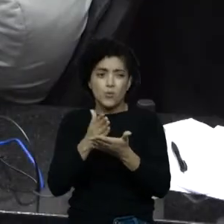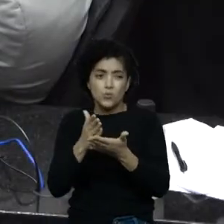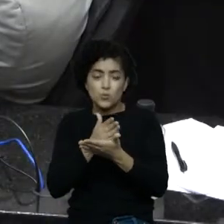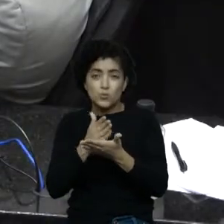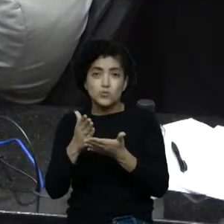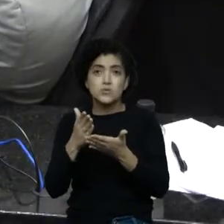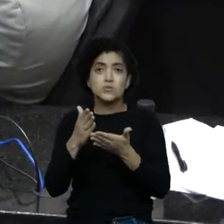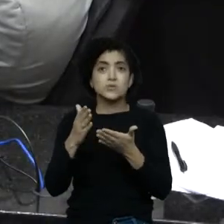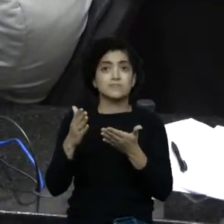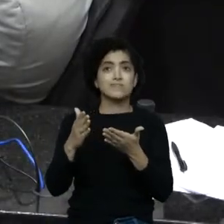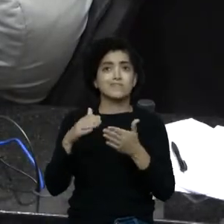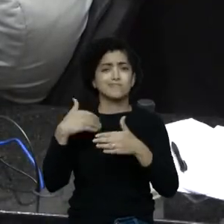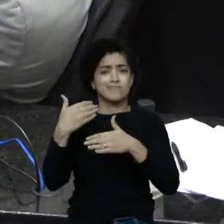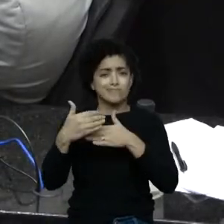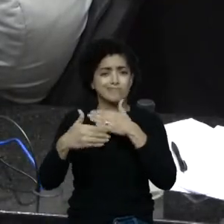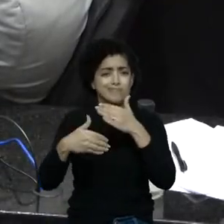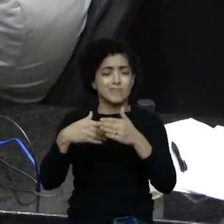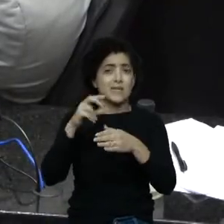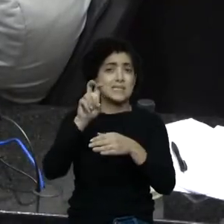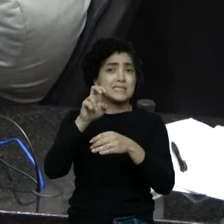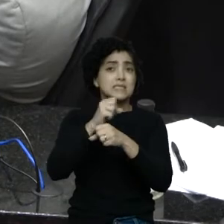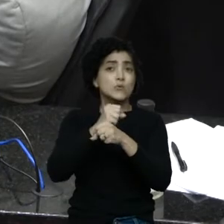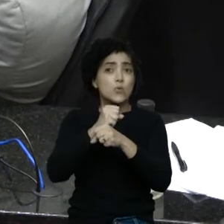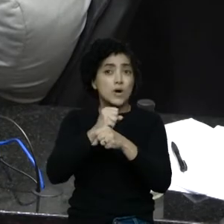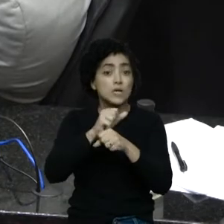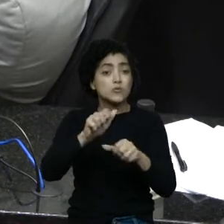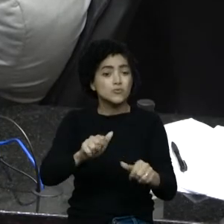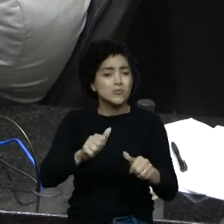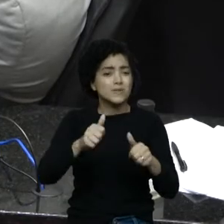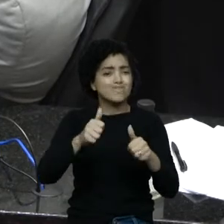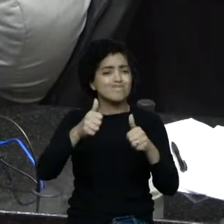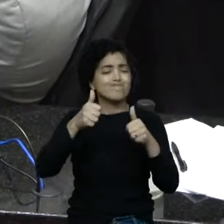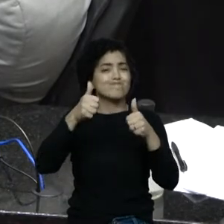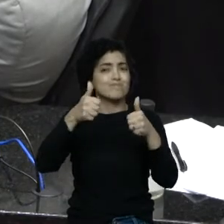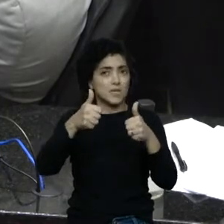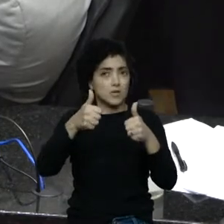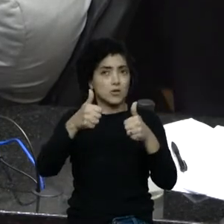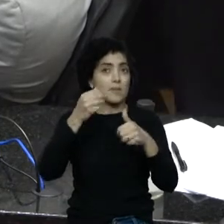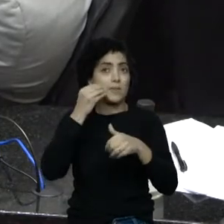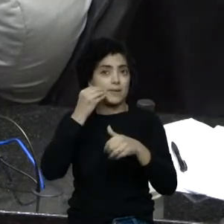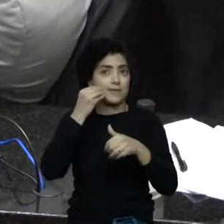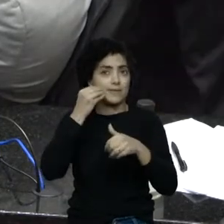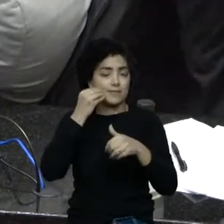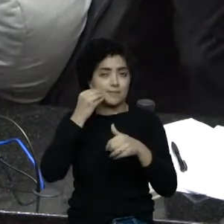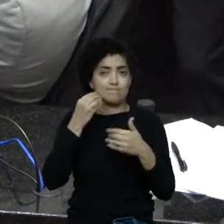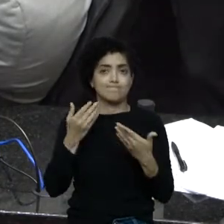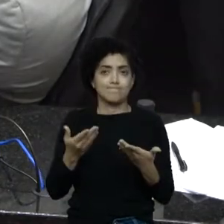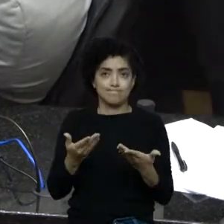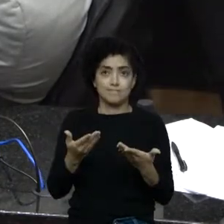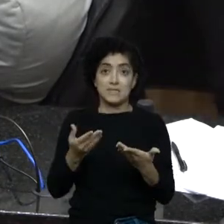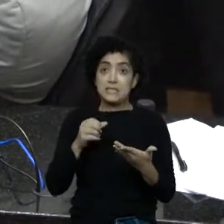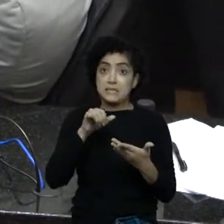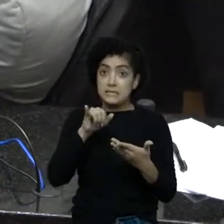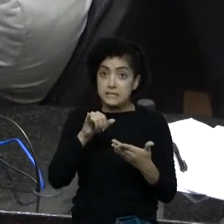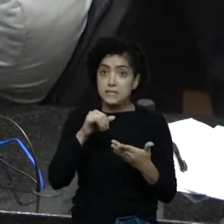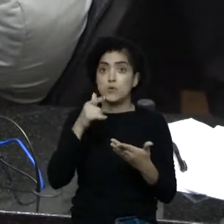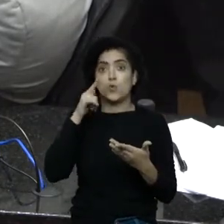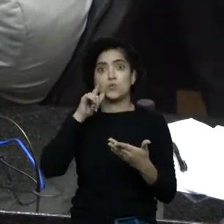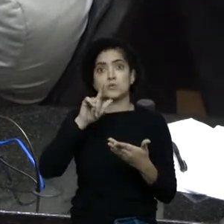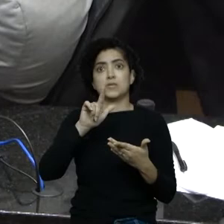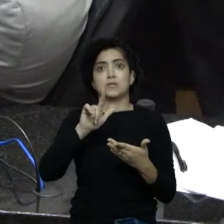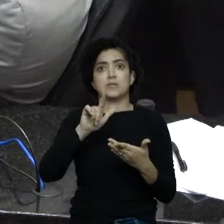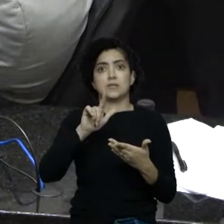aí vai levar até cinco anos em condições normais para tentar se restabelecer se reestabelecendo vai